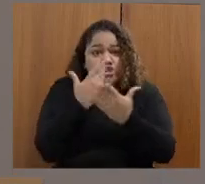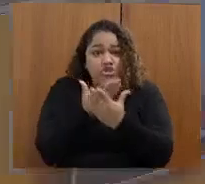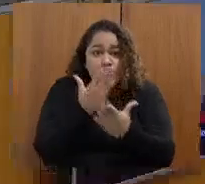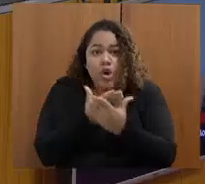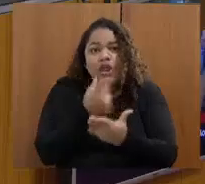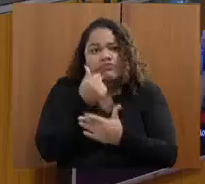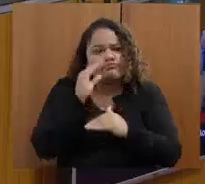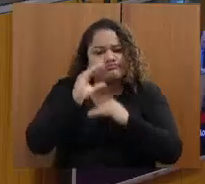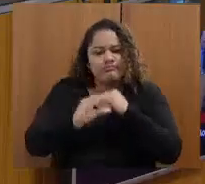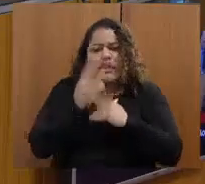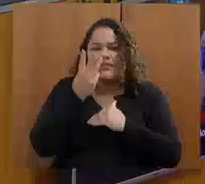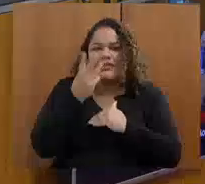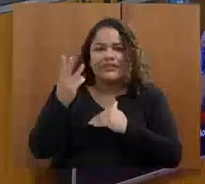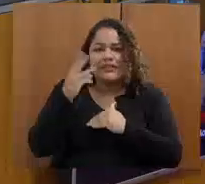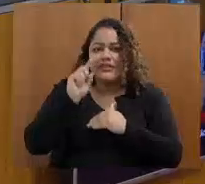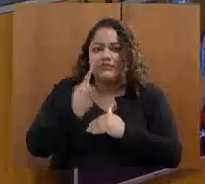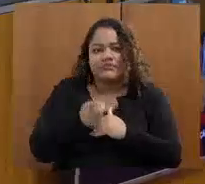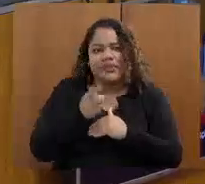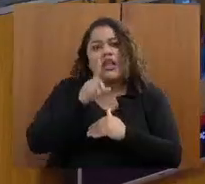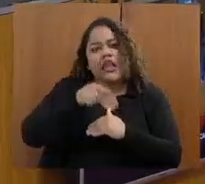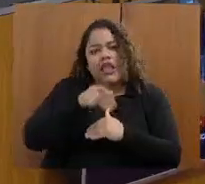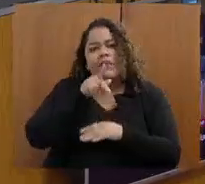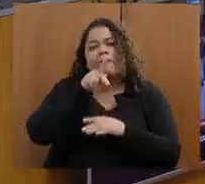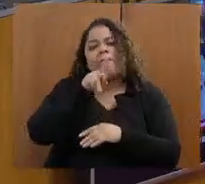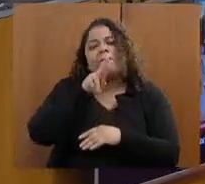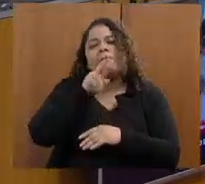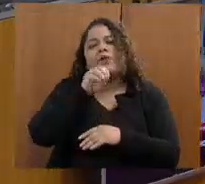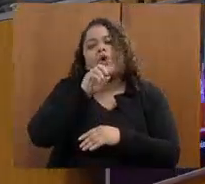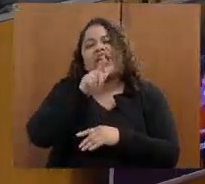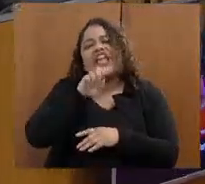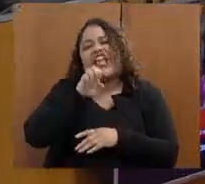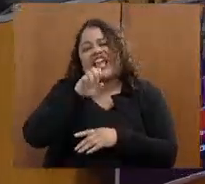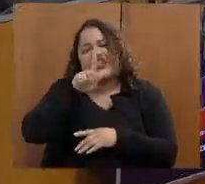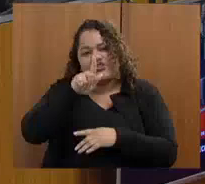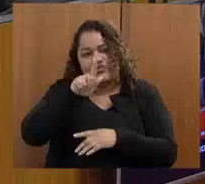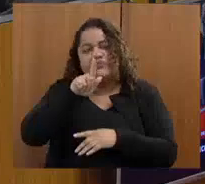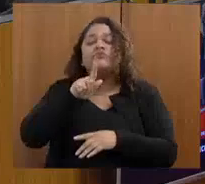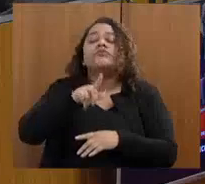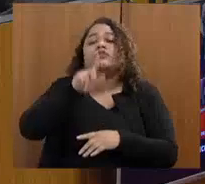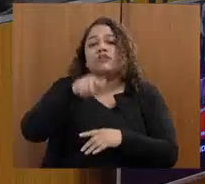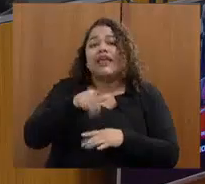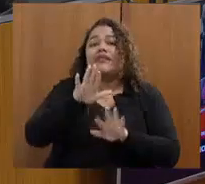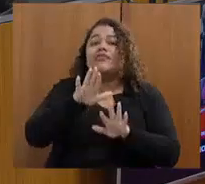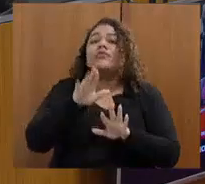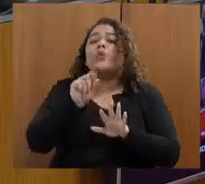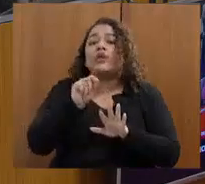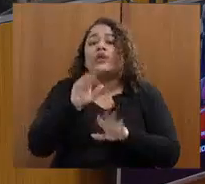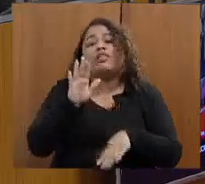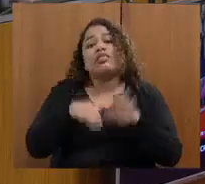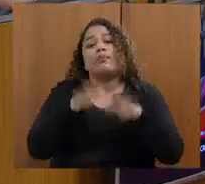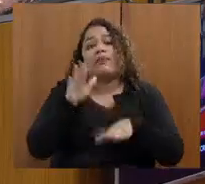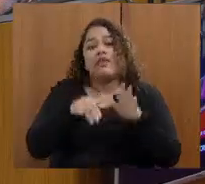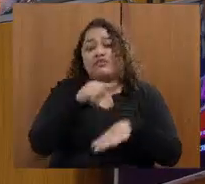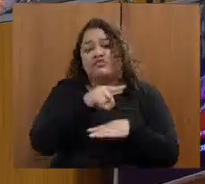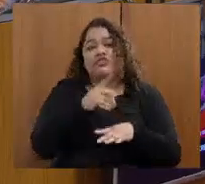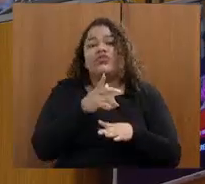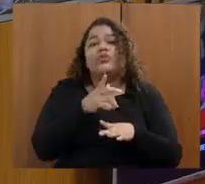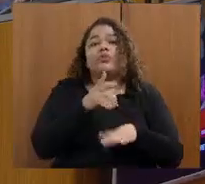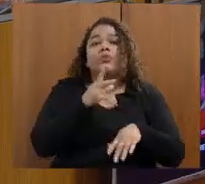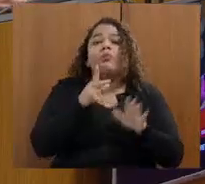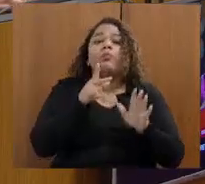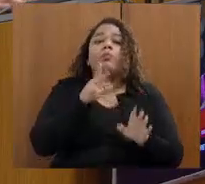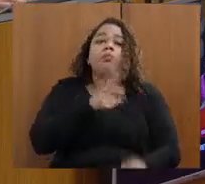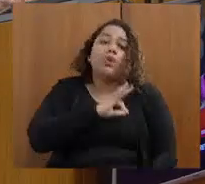incentivo ao Proerd o Proerd nós temos um ponto que também depende do da capacidade da polícia também ampliar seria interesse